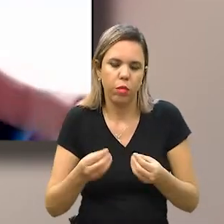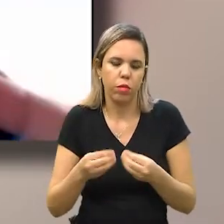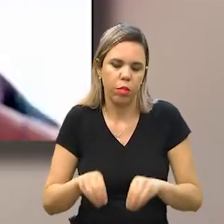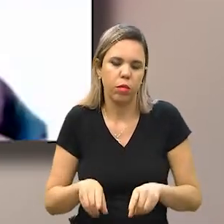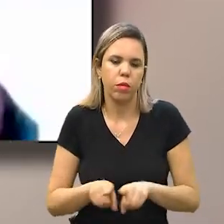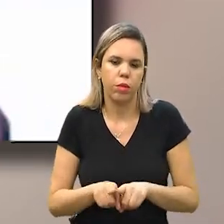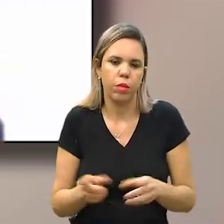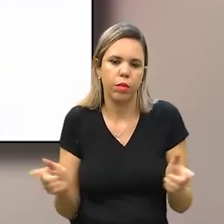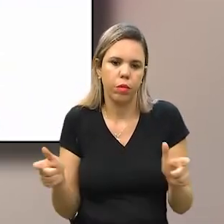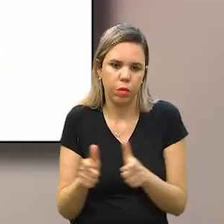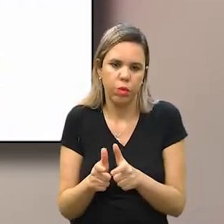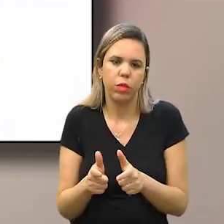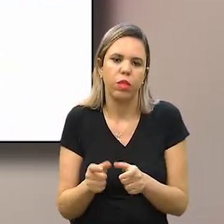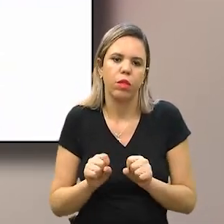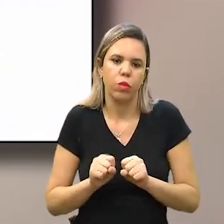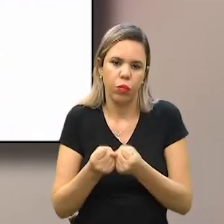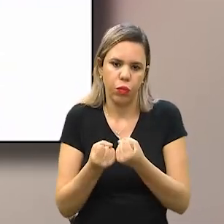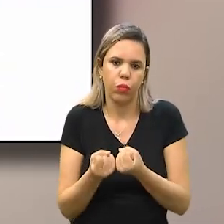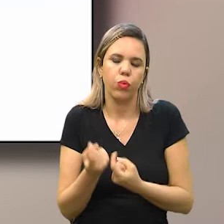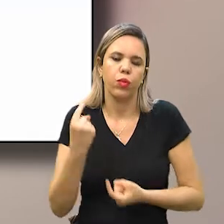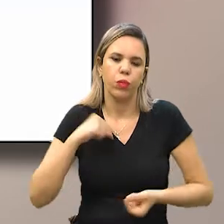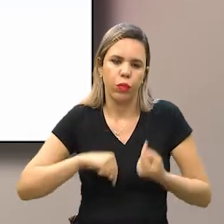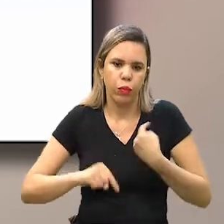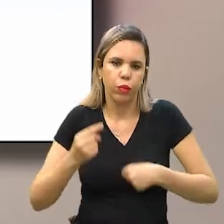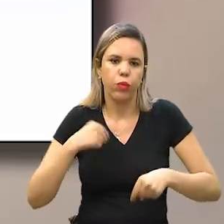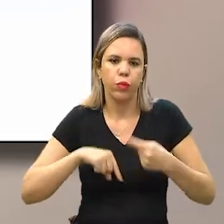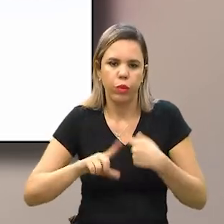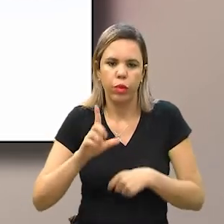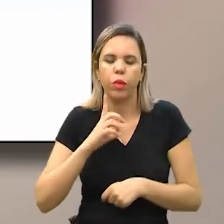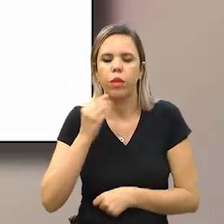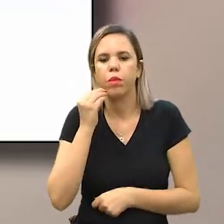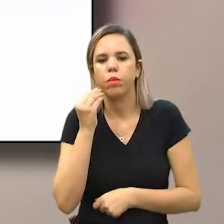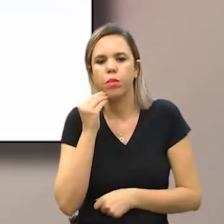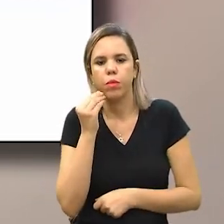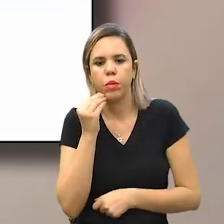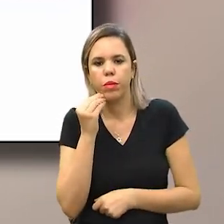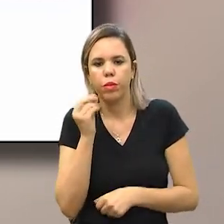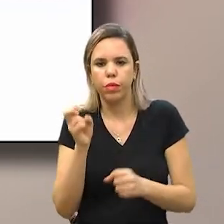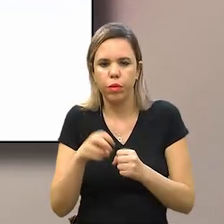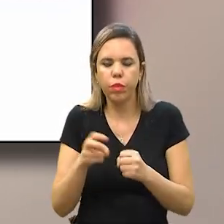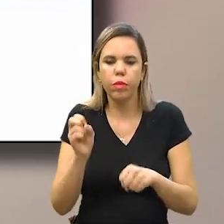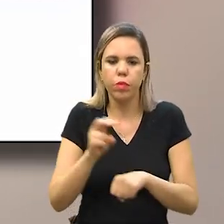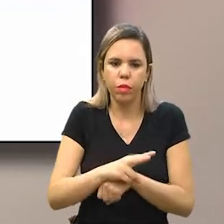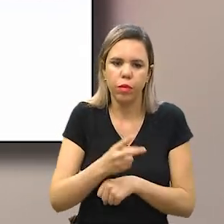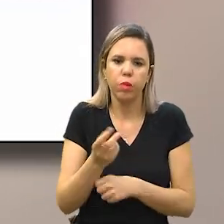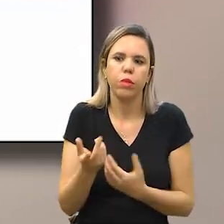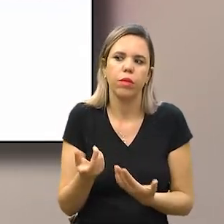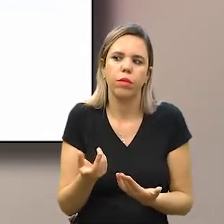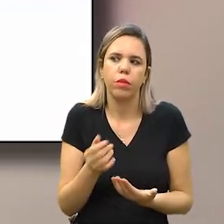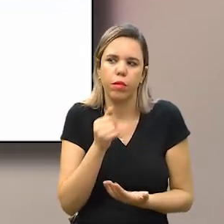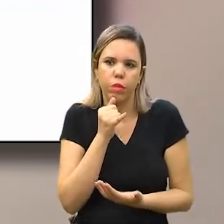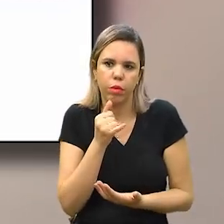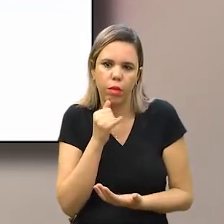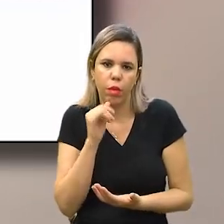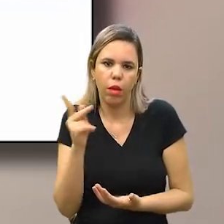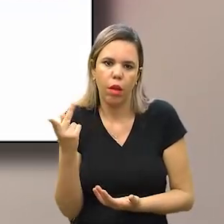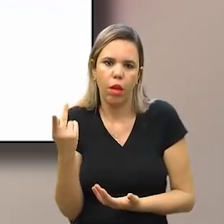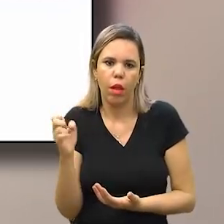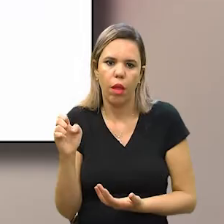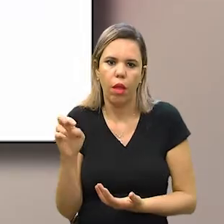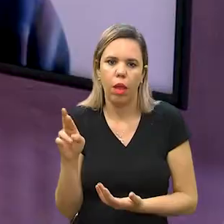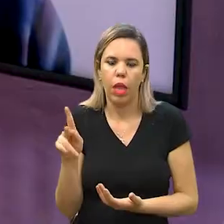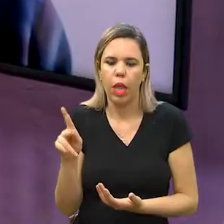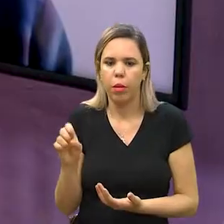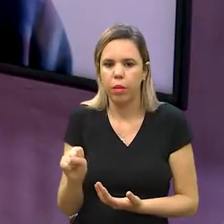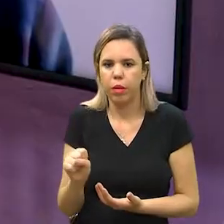uma diminuição da defesa do organismo. Então, ele também tem mais chance de ter infecções virais, dentre elas o herpes